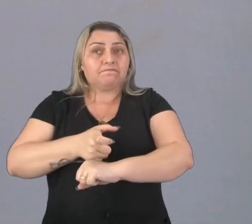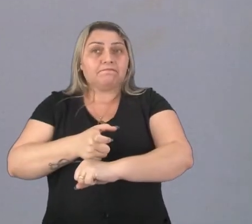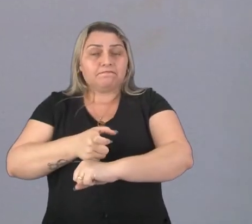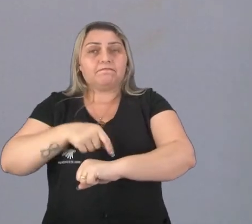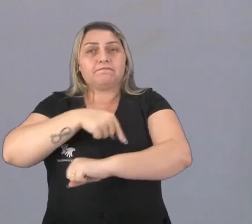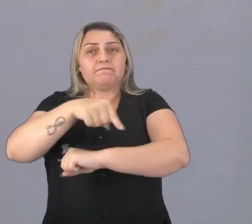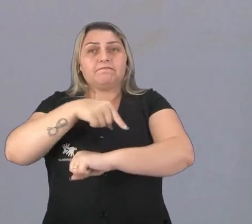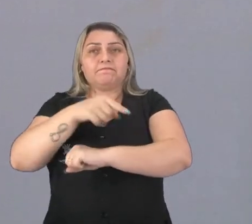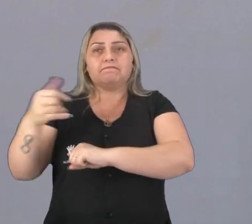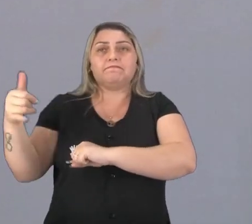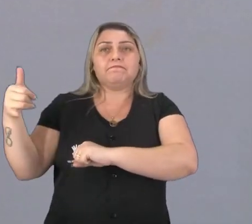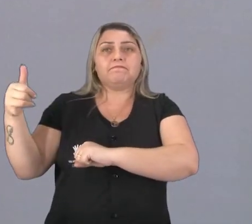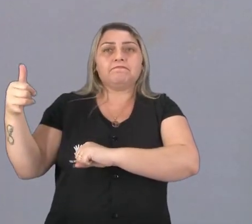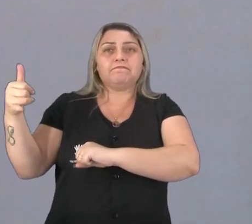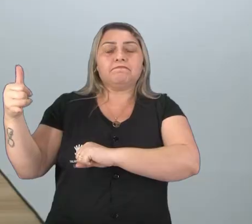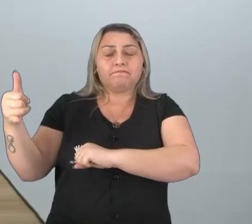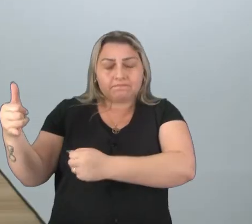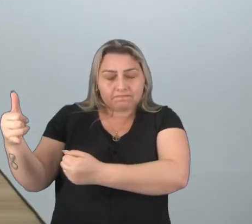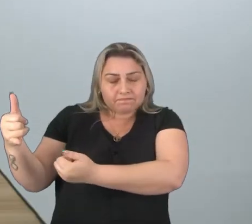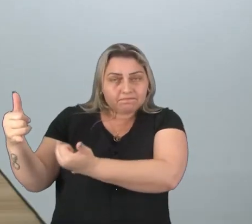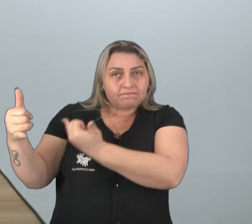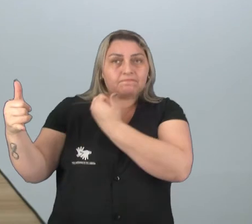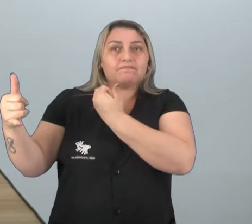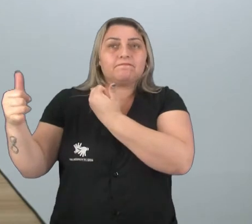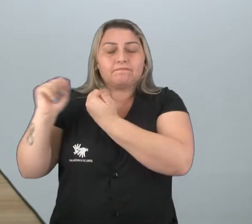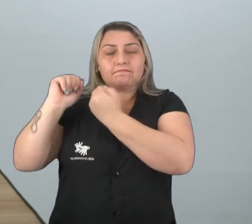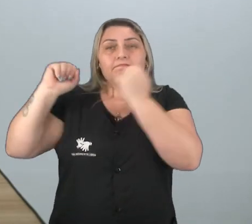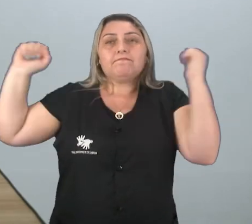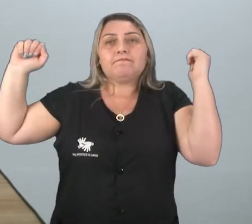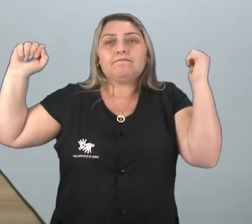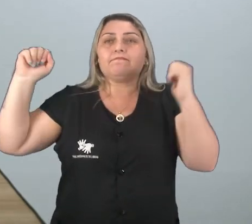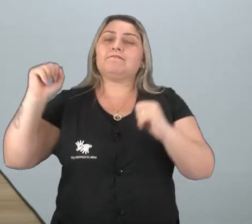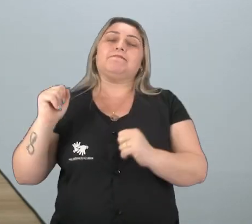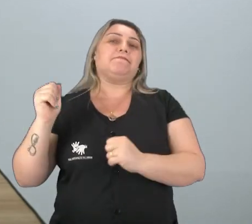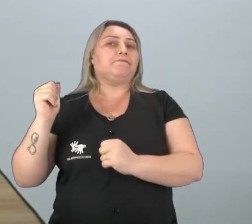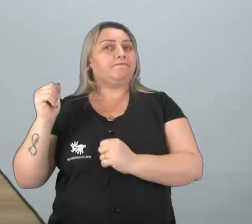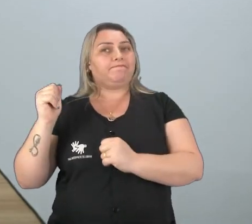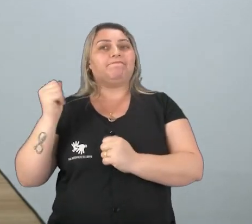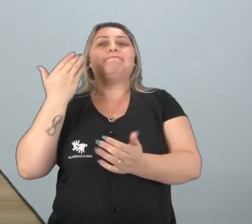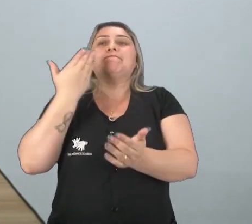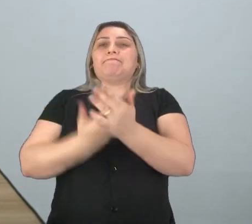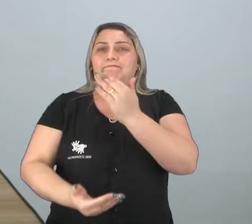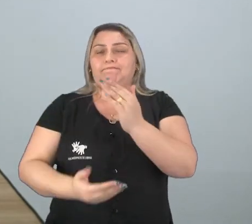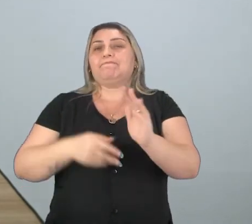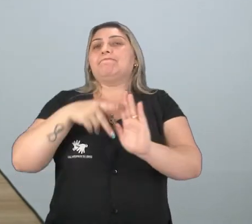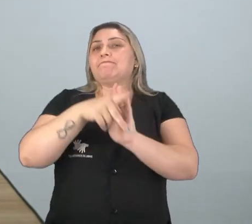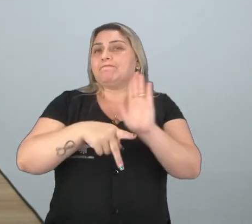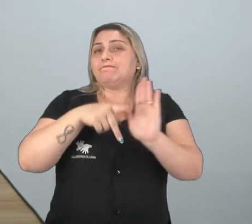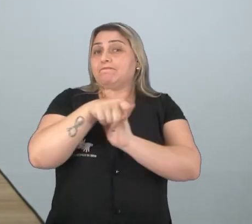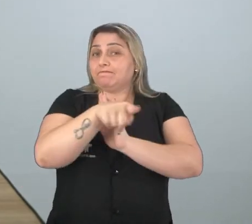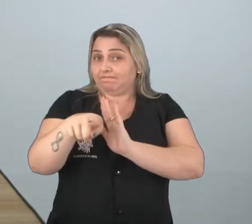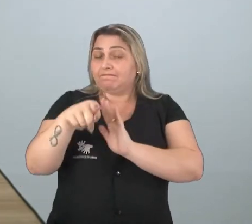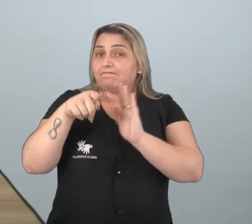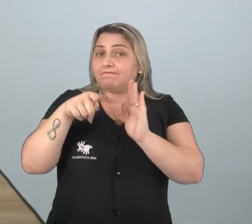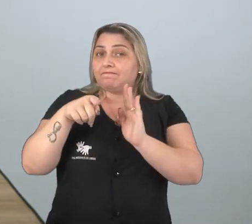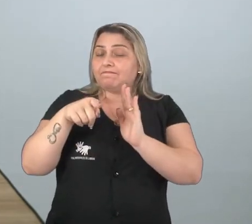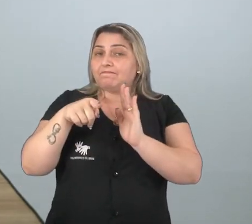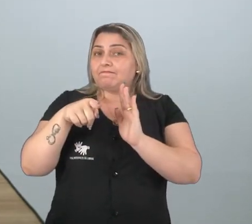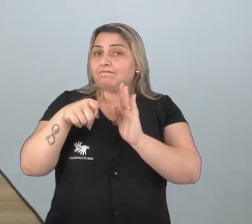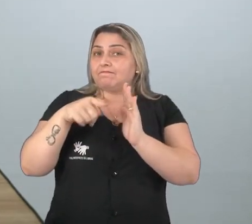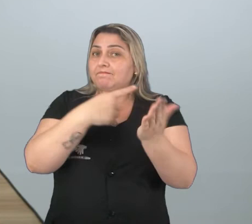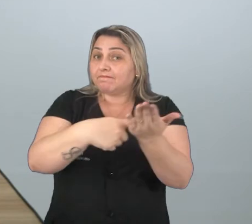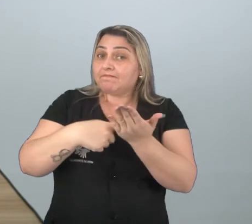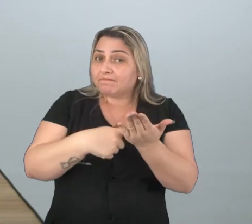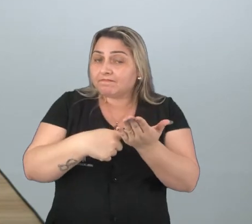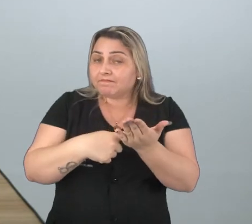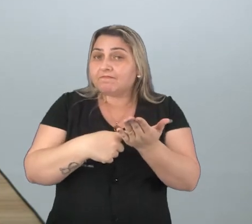relógio despertador para acordar cedo, ele não teria perdido o trem. Você concorda? Muito